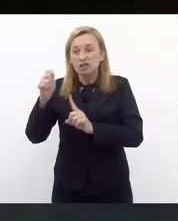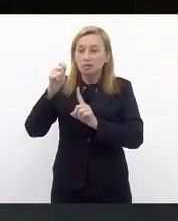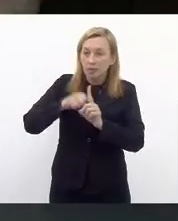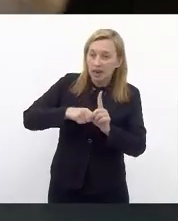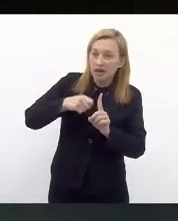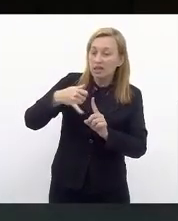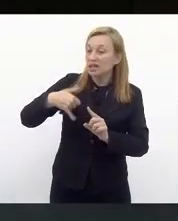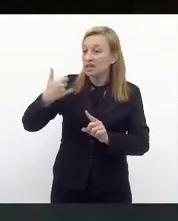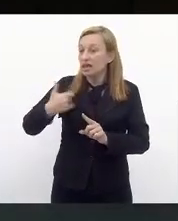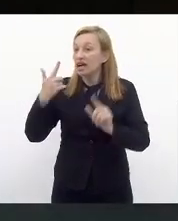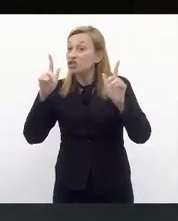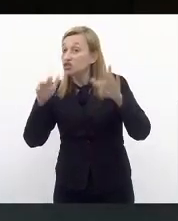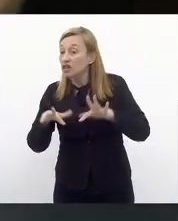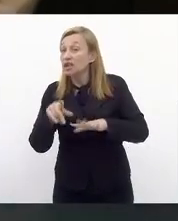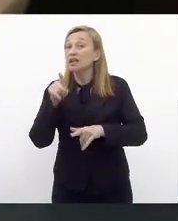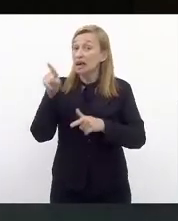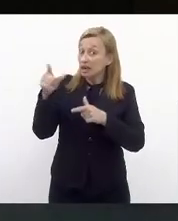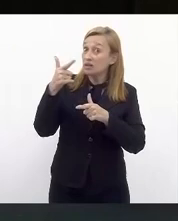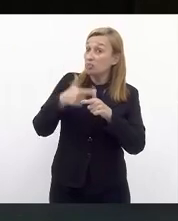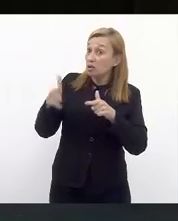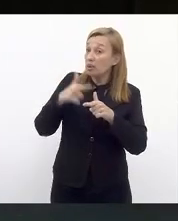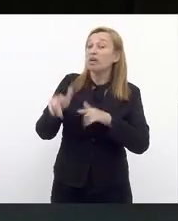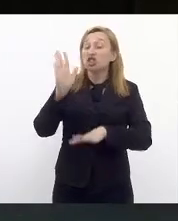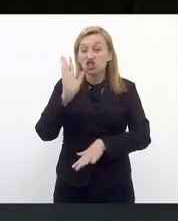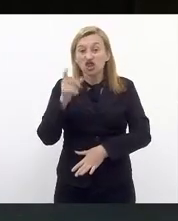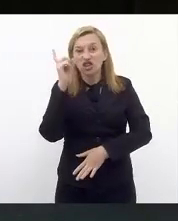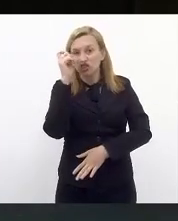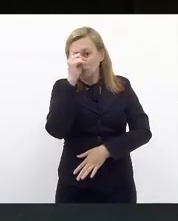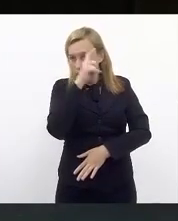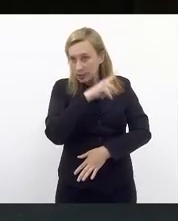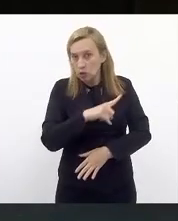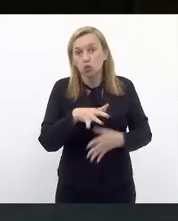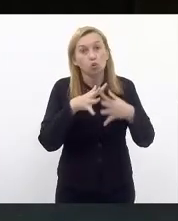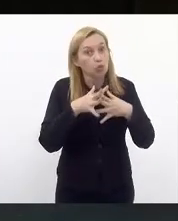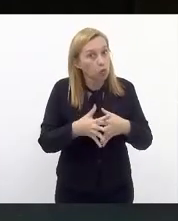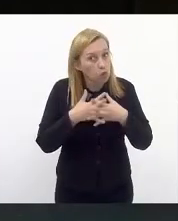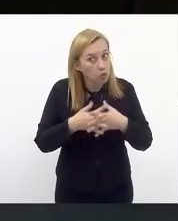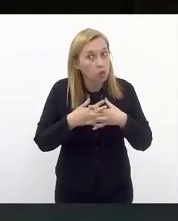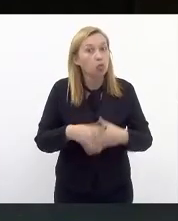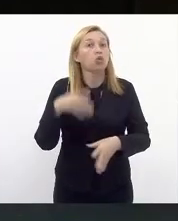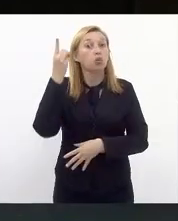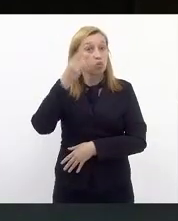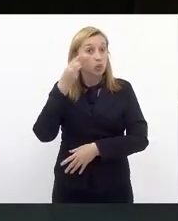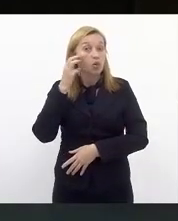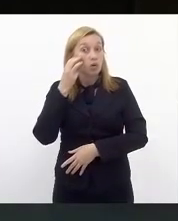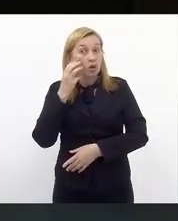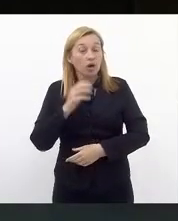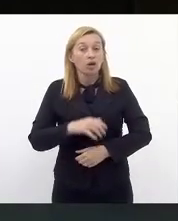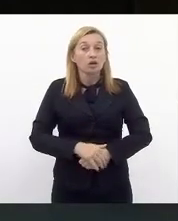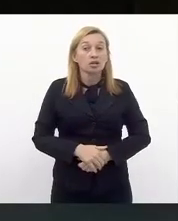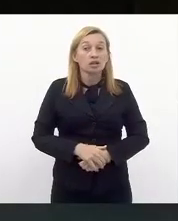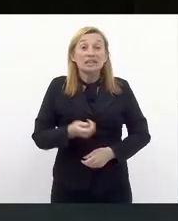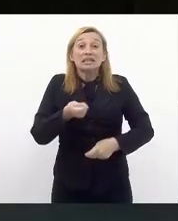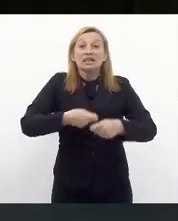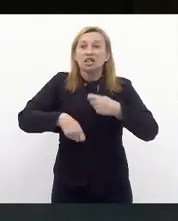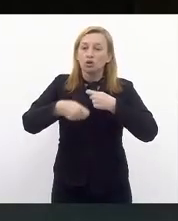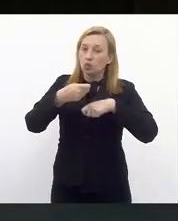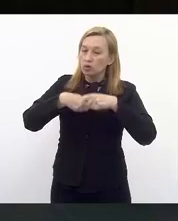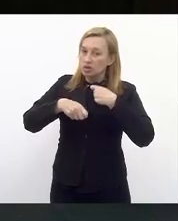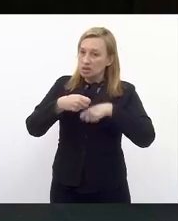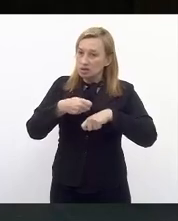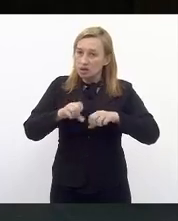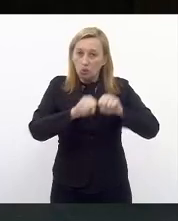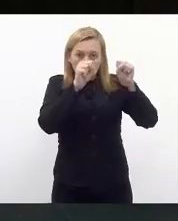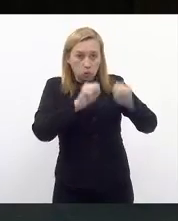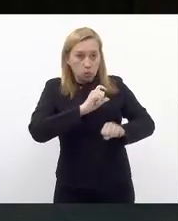o já será difícil já será complicado Deputado waldeck negociar com